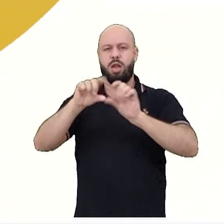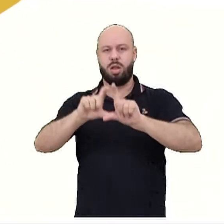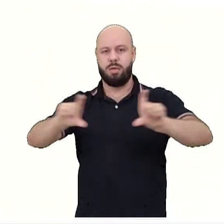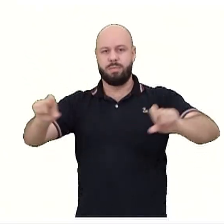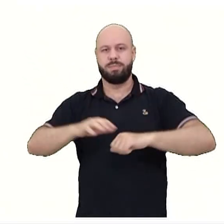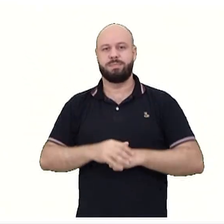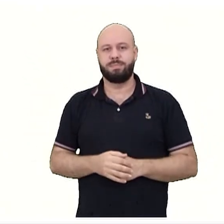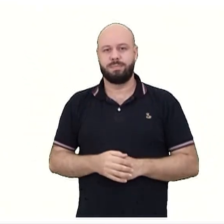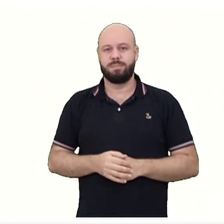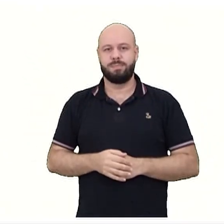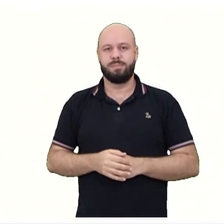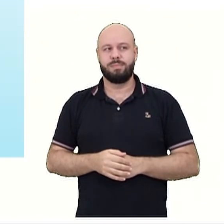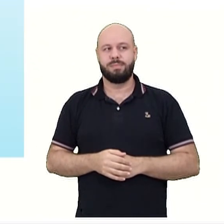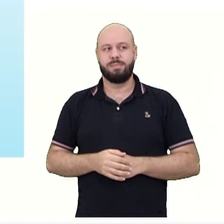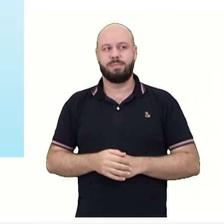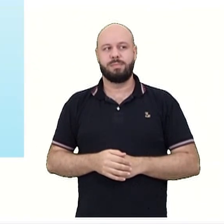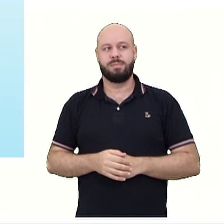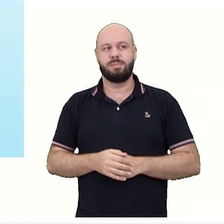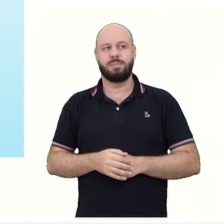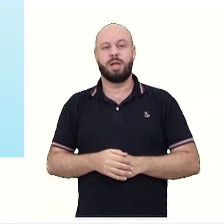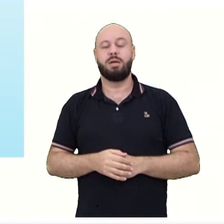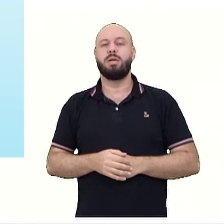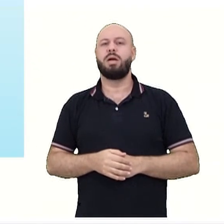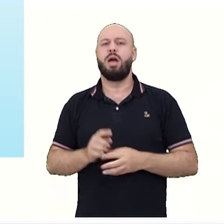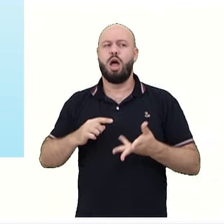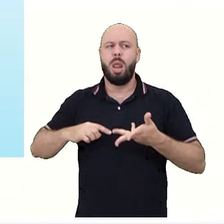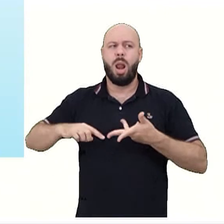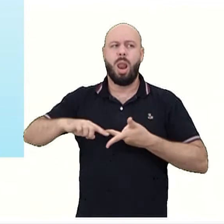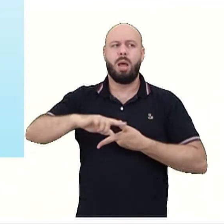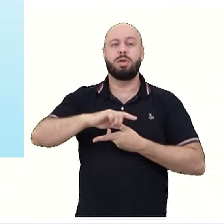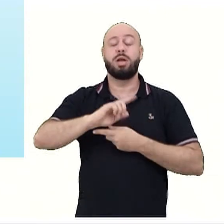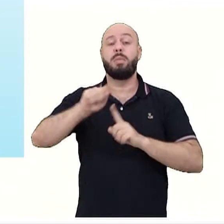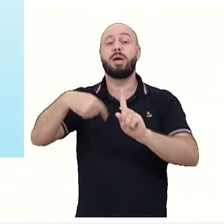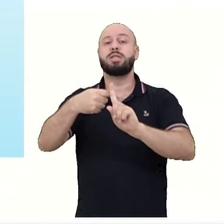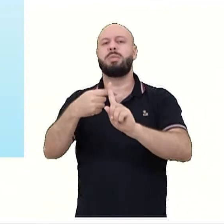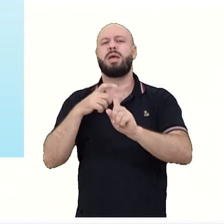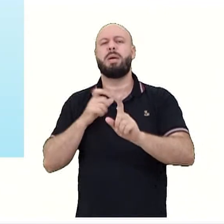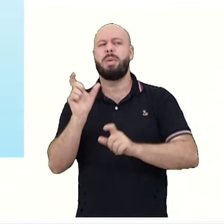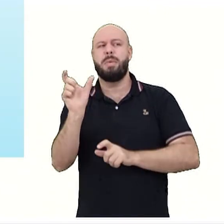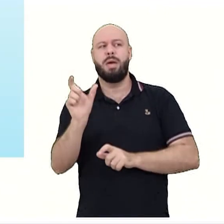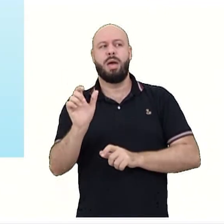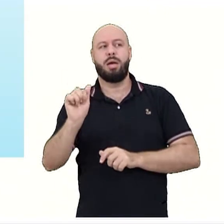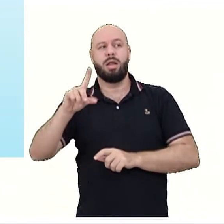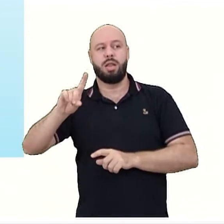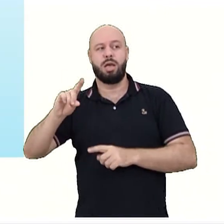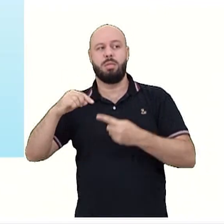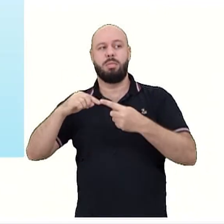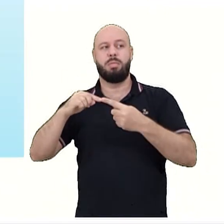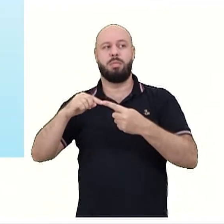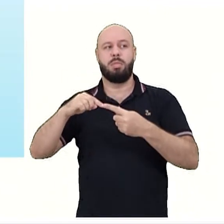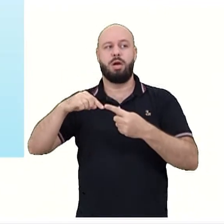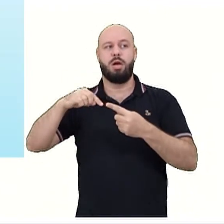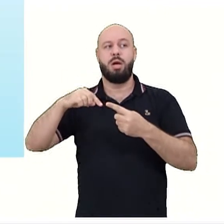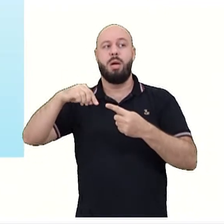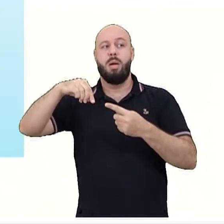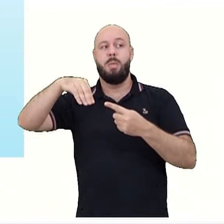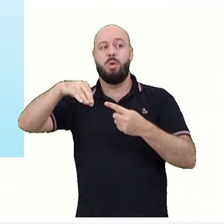ok? Gente, para exprimir adição, nós temos palavras como and, que é o nosso